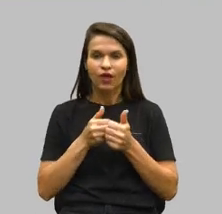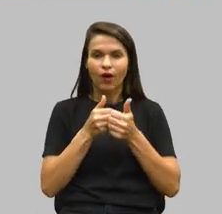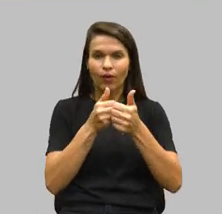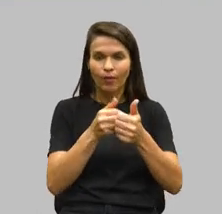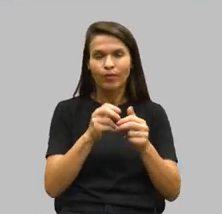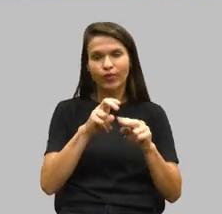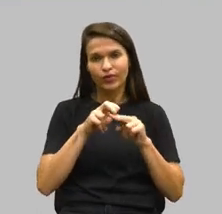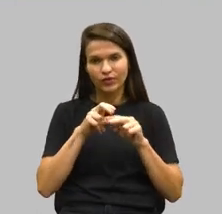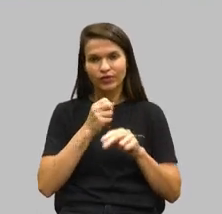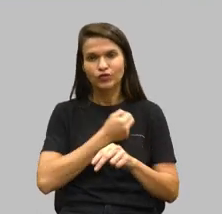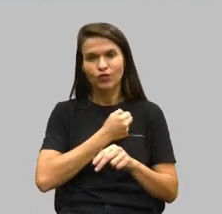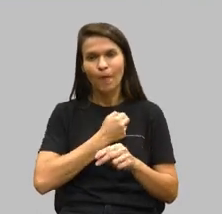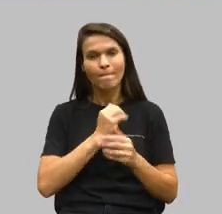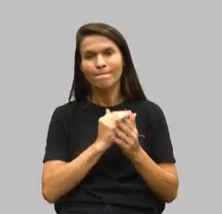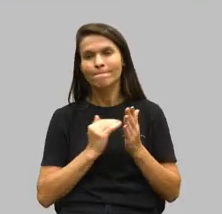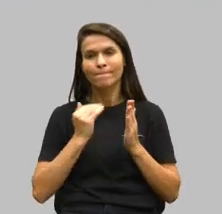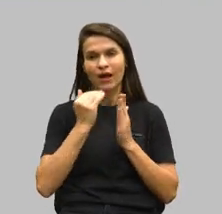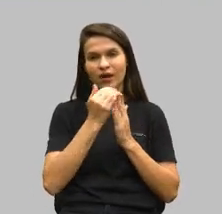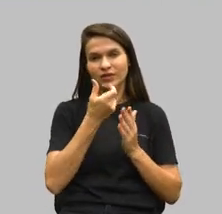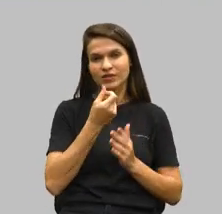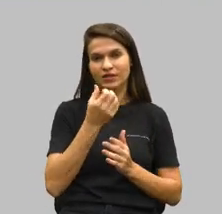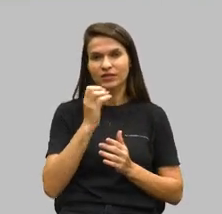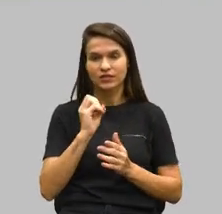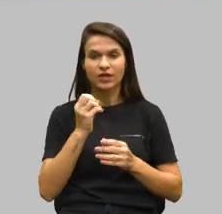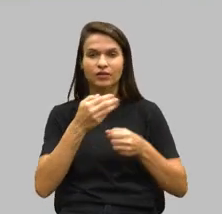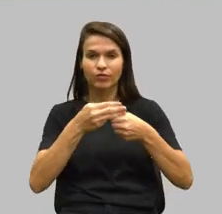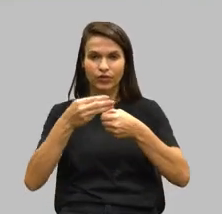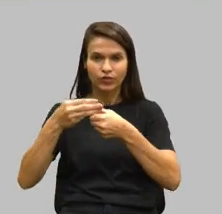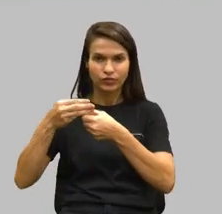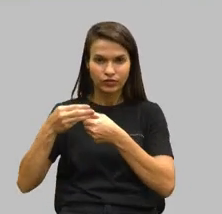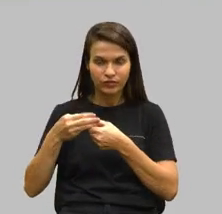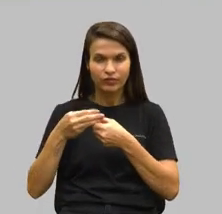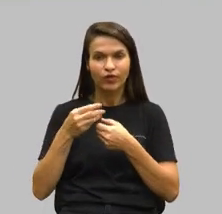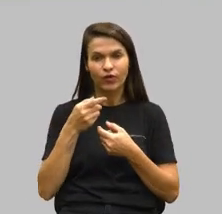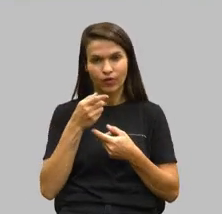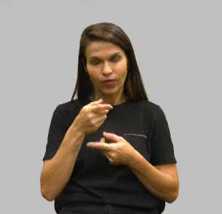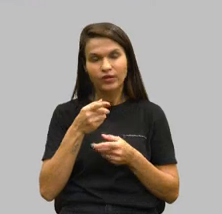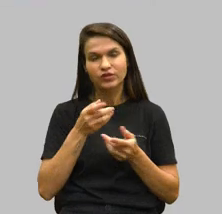número de de mais de 60 municípios foram esses os